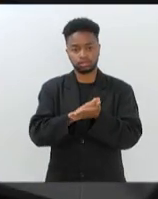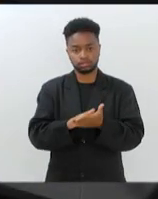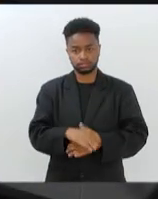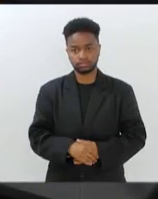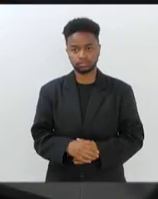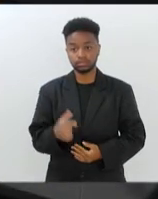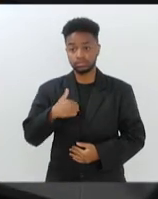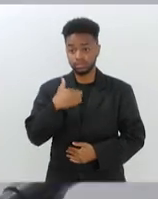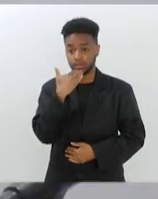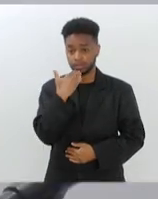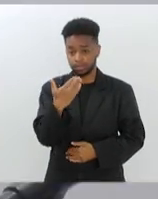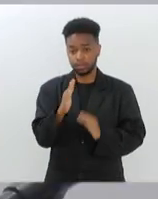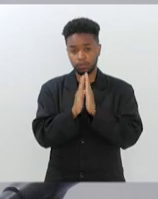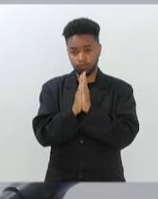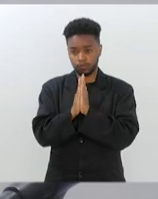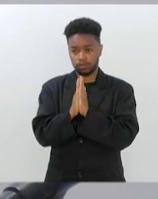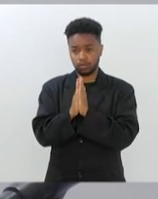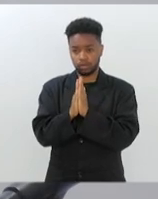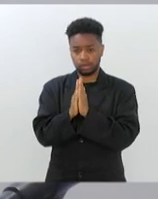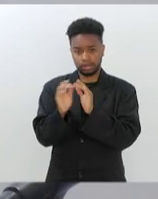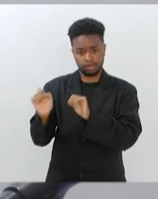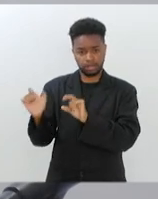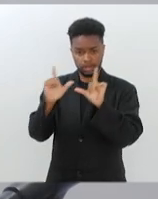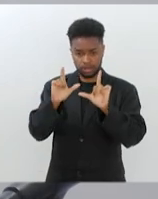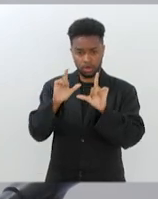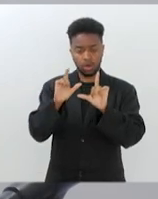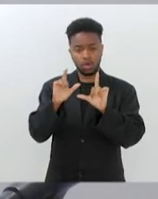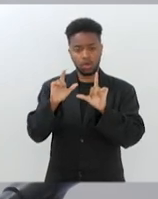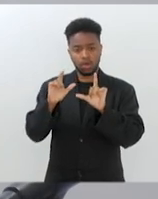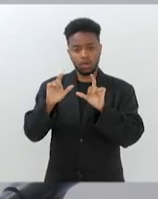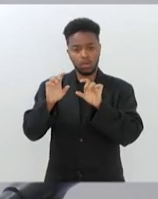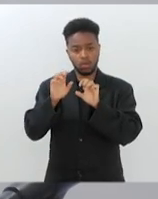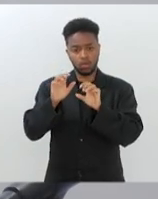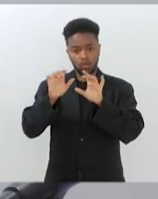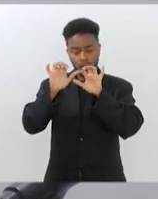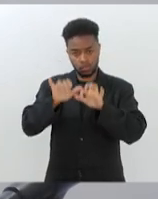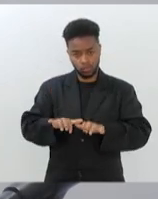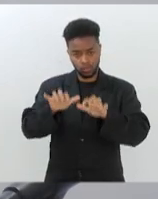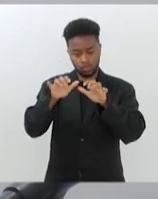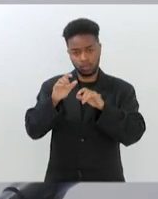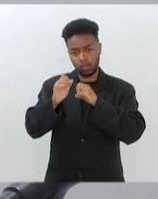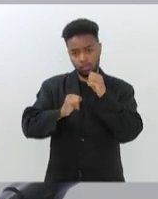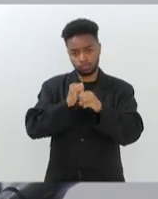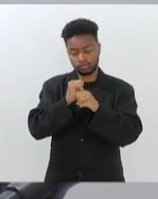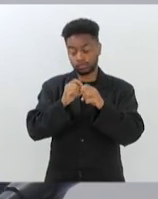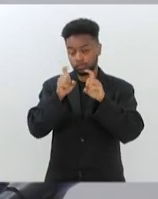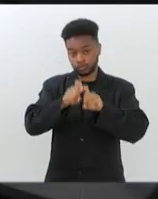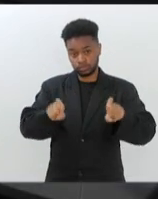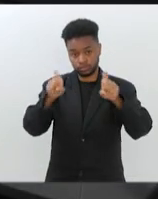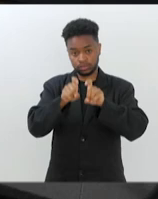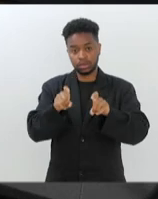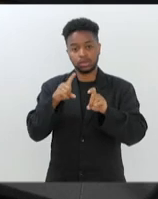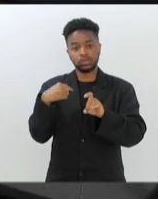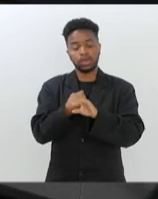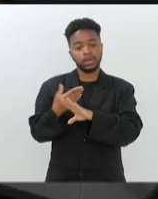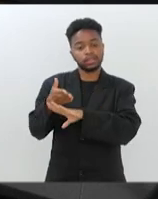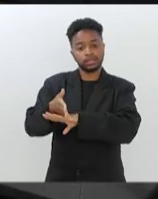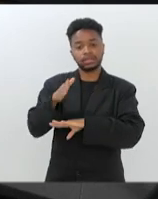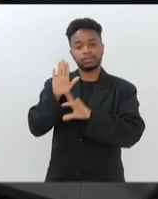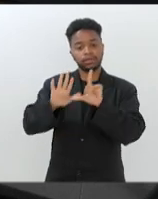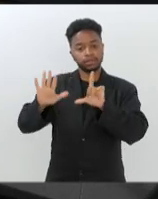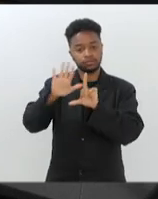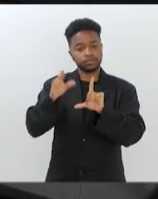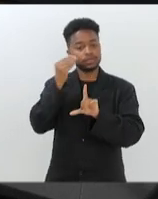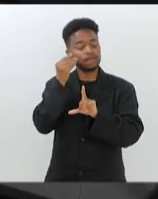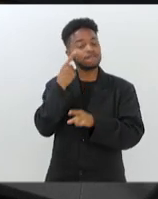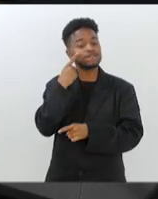excelência autorizar a botar um computador ligado na internet aí para que a gente possa verificar o que o secretário tá dizendo Vamos entrar no siaf pra gente ver se tem o portal oficial é